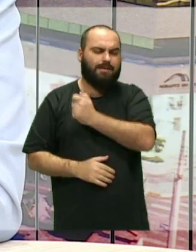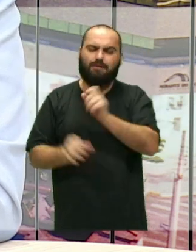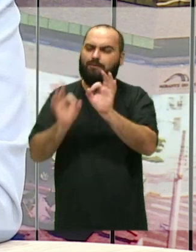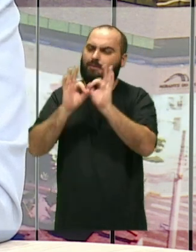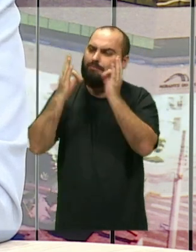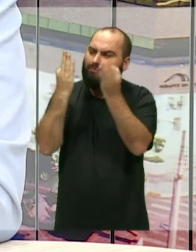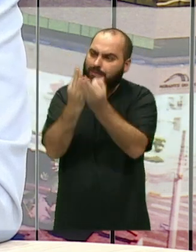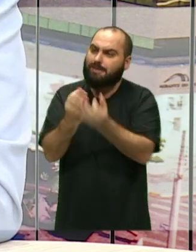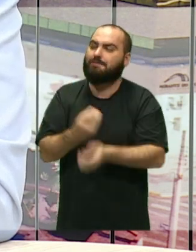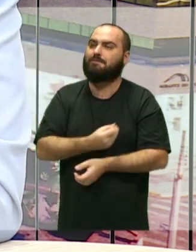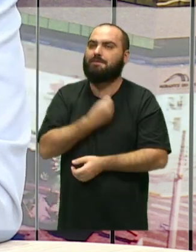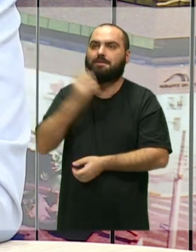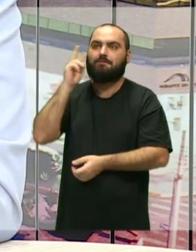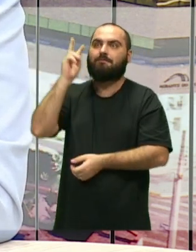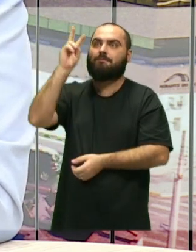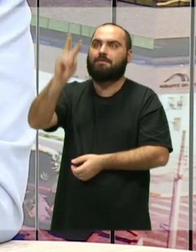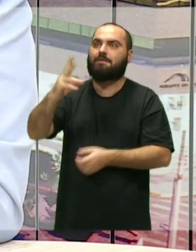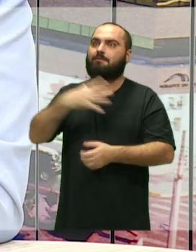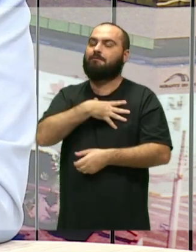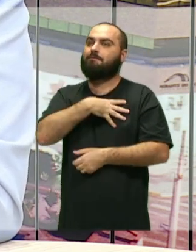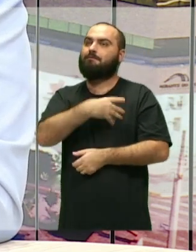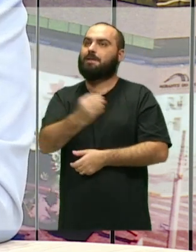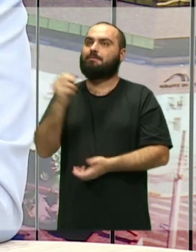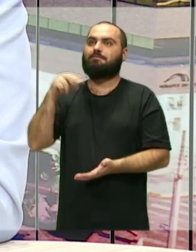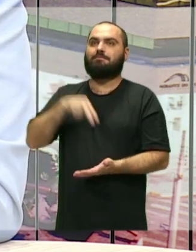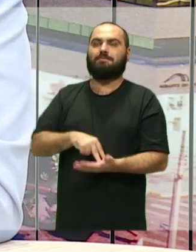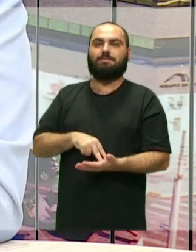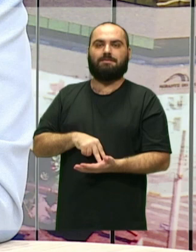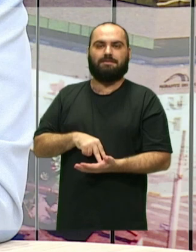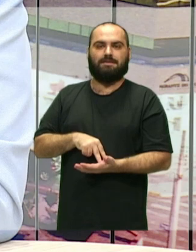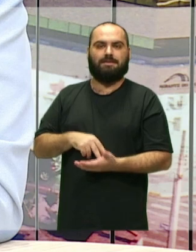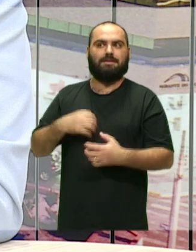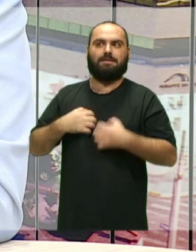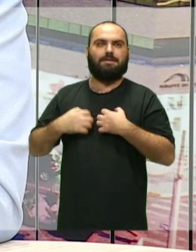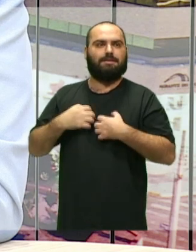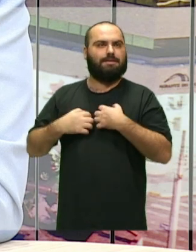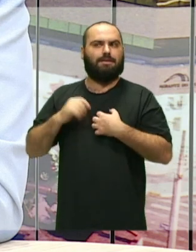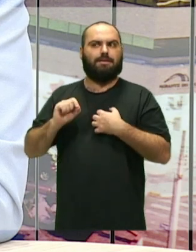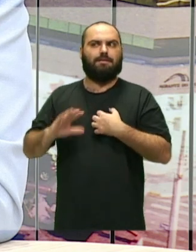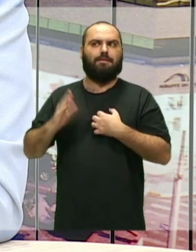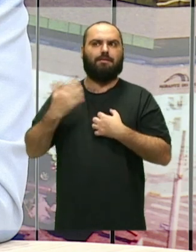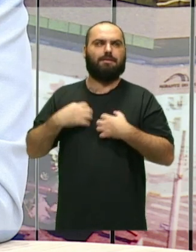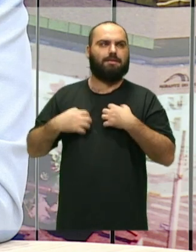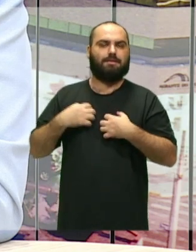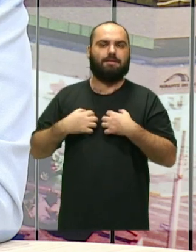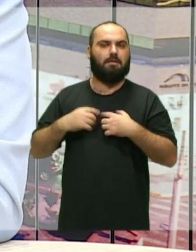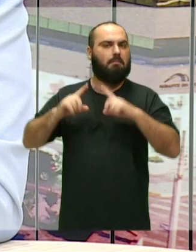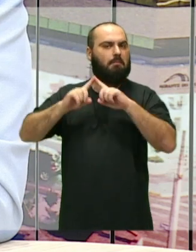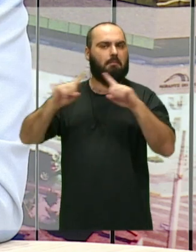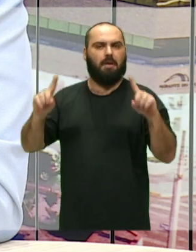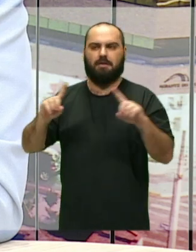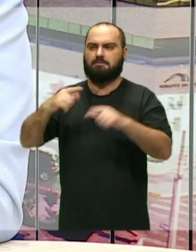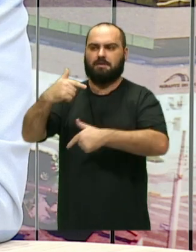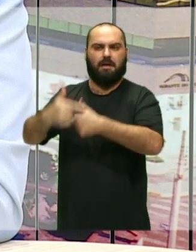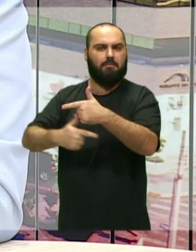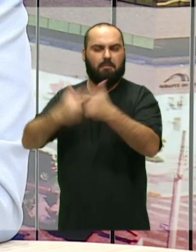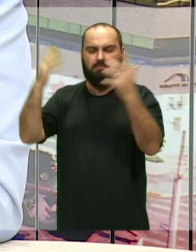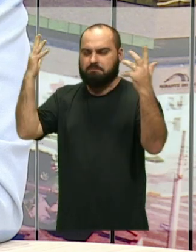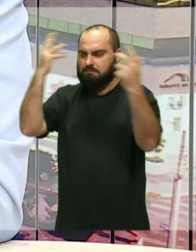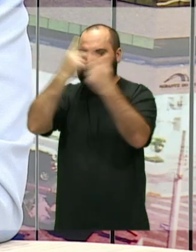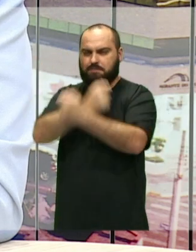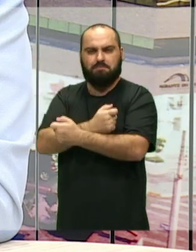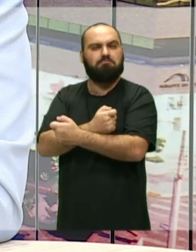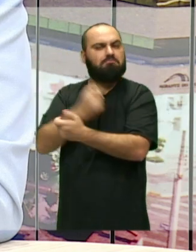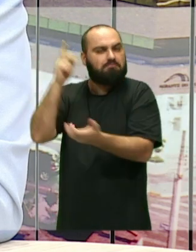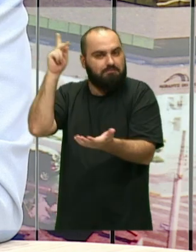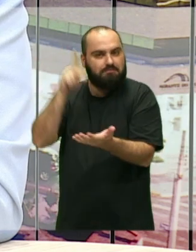orgulho dos Pais de ver os filhos ali eles um pouco apreensivos né que que vai acontecer mas foi uma cerimônia muito bonita muito muito